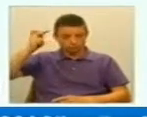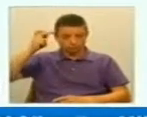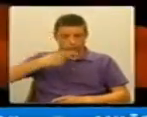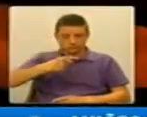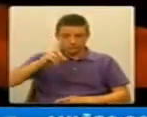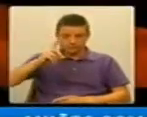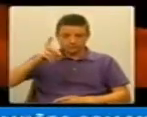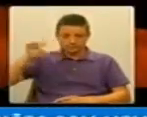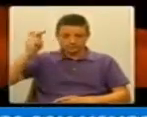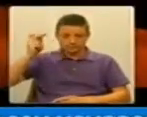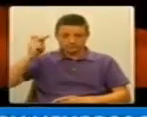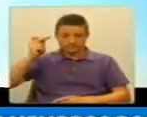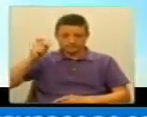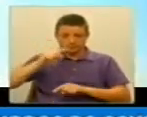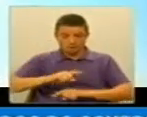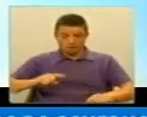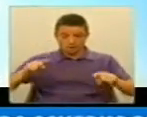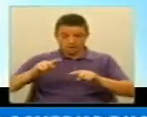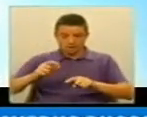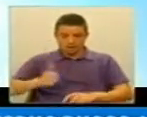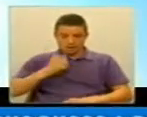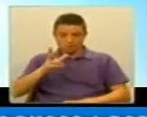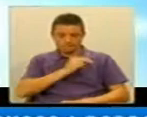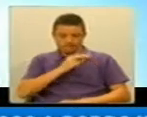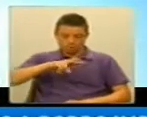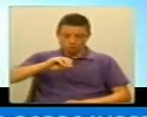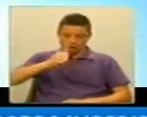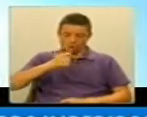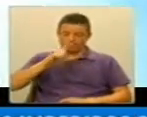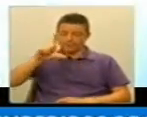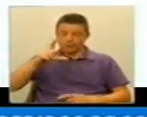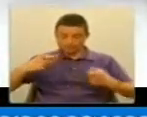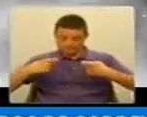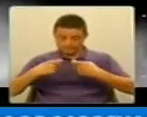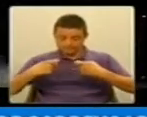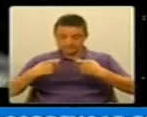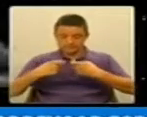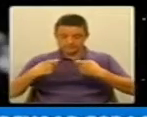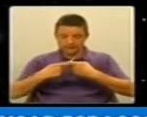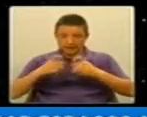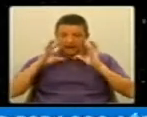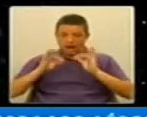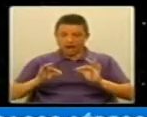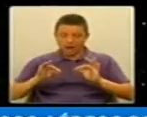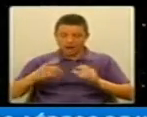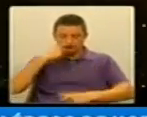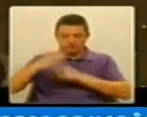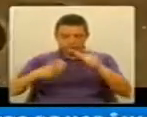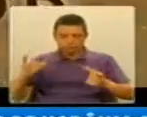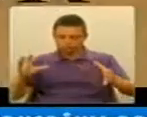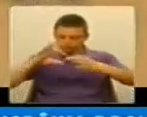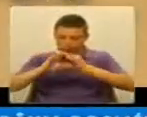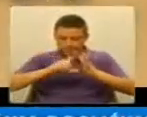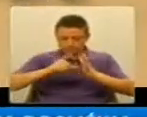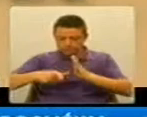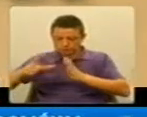tempo, chamado Richard Feynman, ganhou o Prémio Nobel da Física pela Eletrodinâmica Quântica, foi uma das pessoas ligadas ao projeto